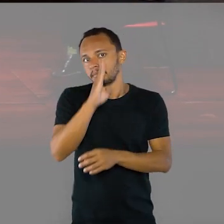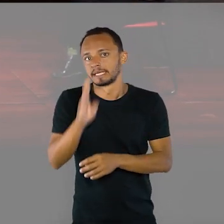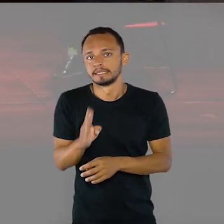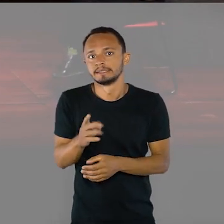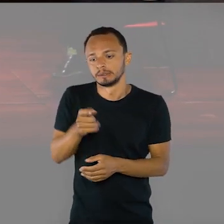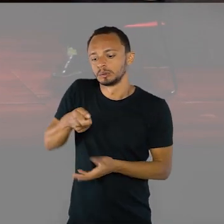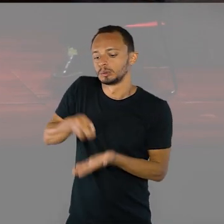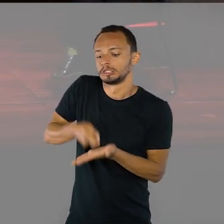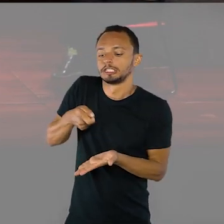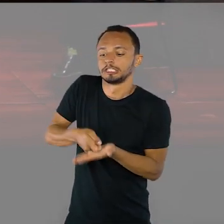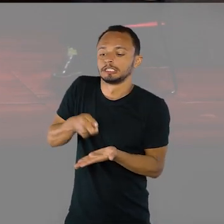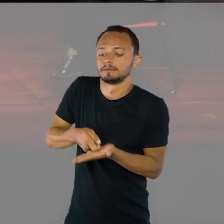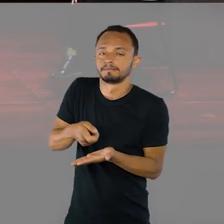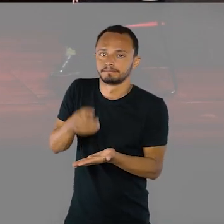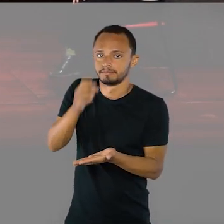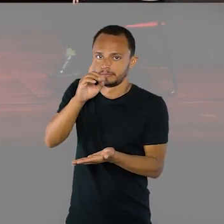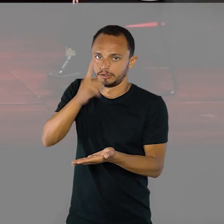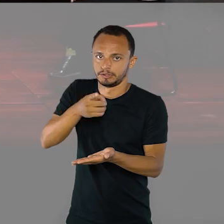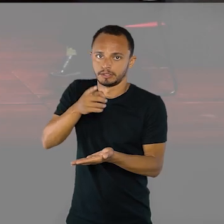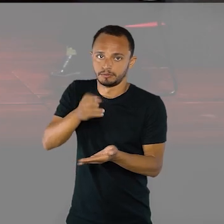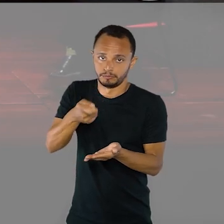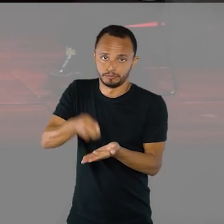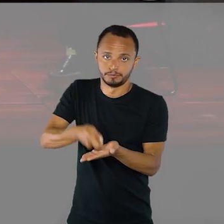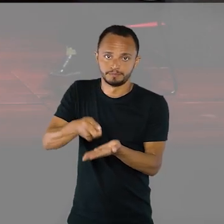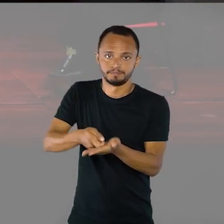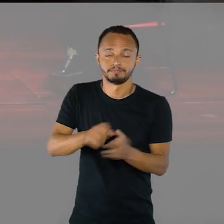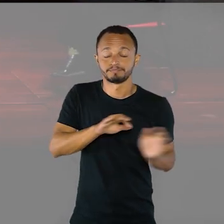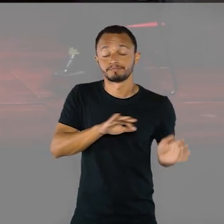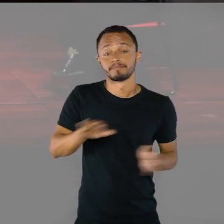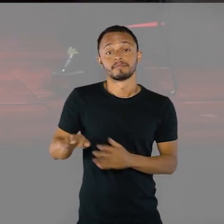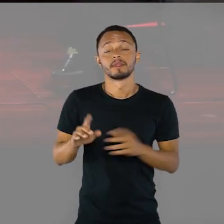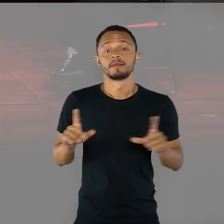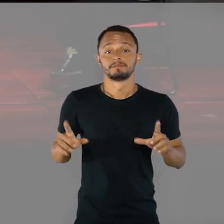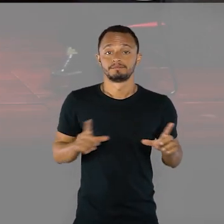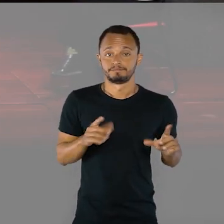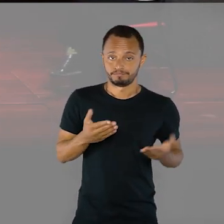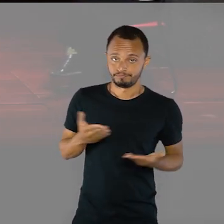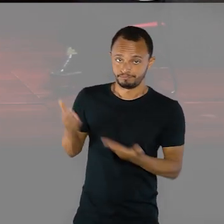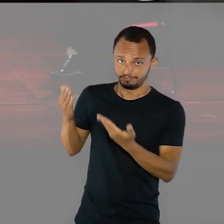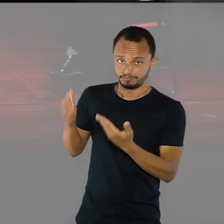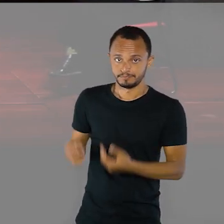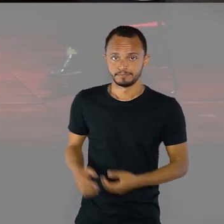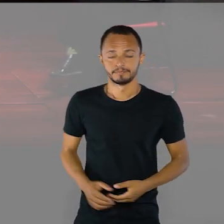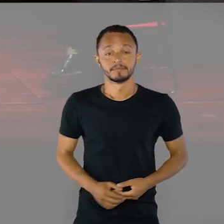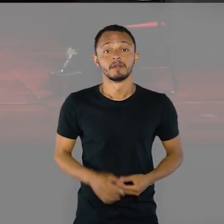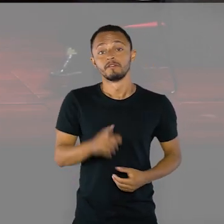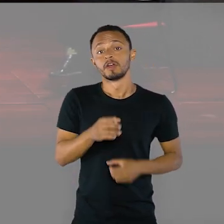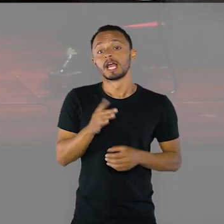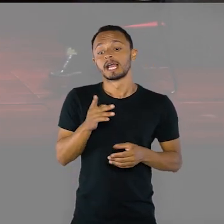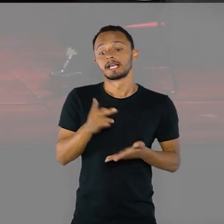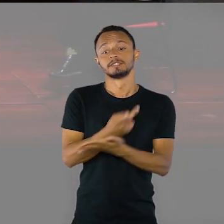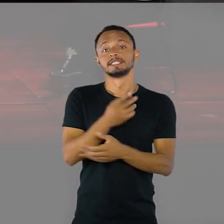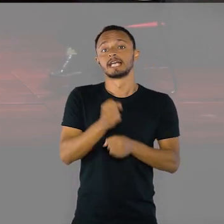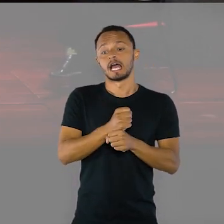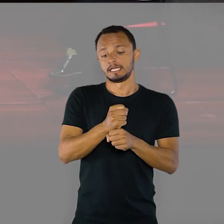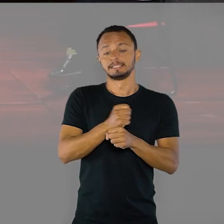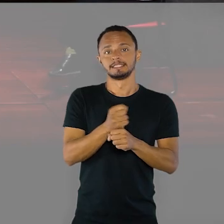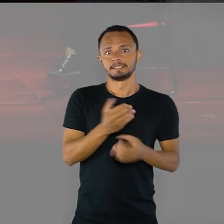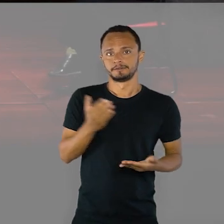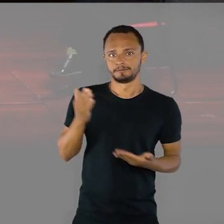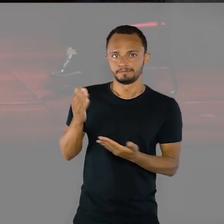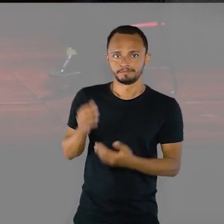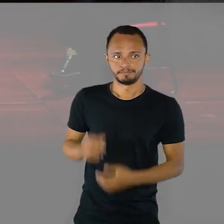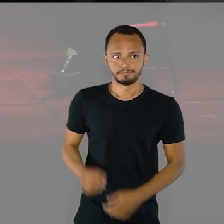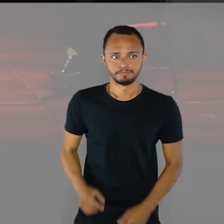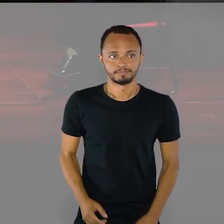para celebrações agora, nesse ano. Reparem que eles não pegam toda a tela do Pedro Américo,